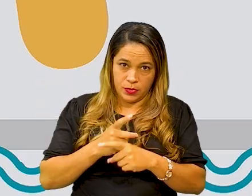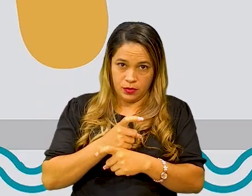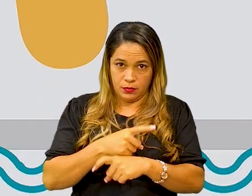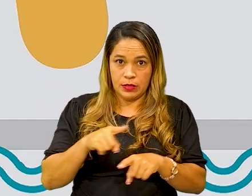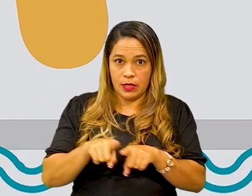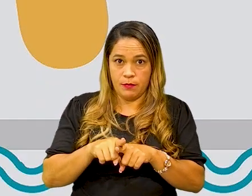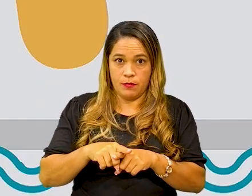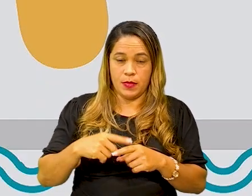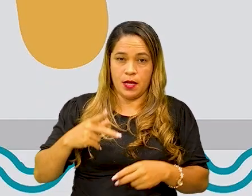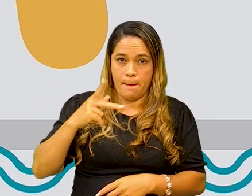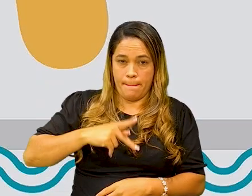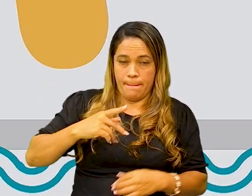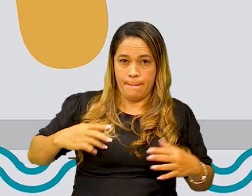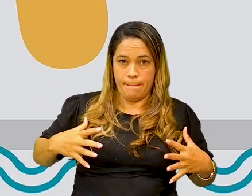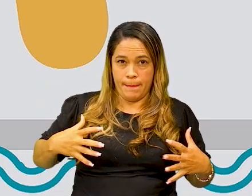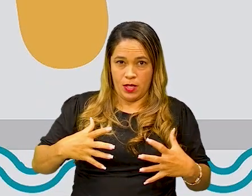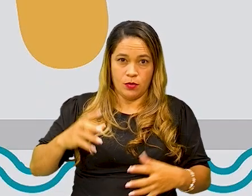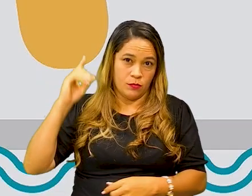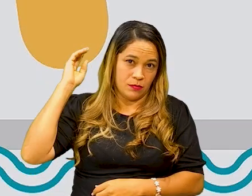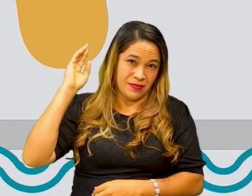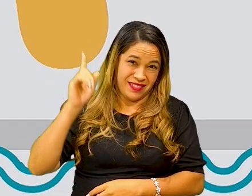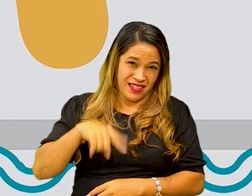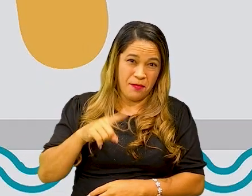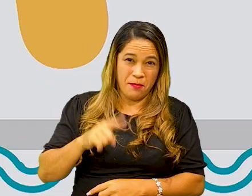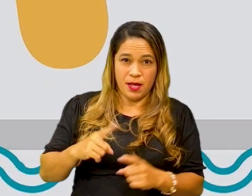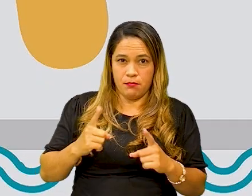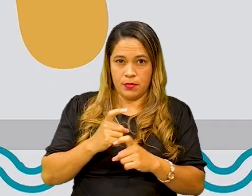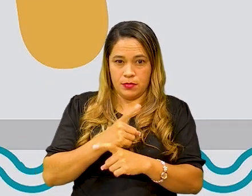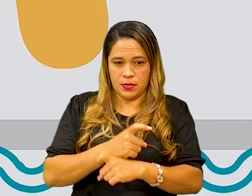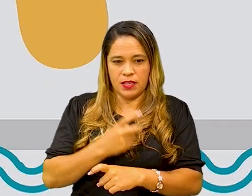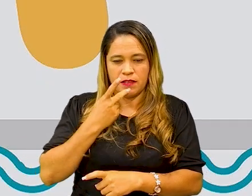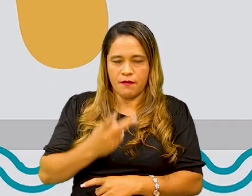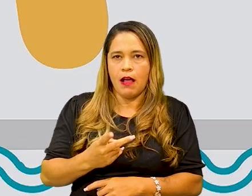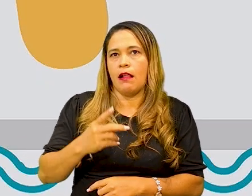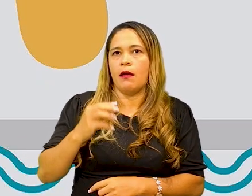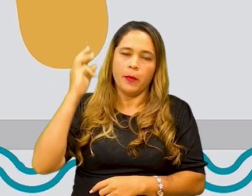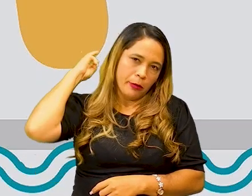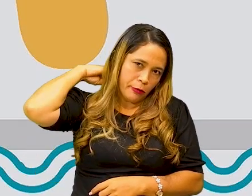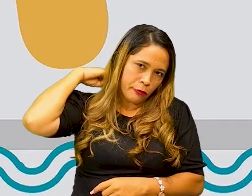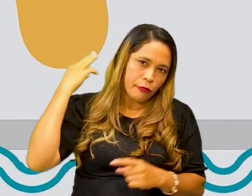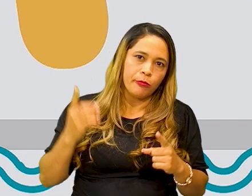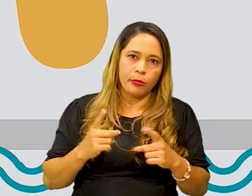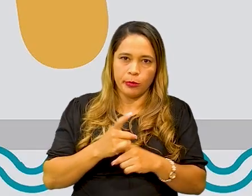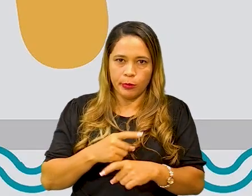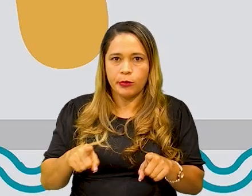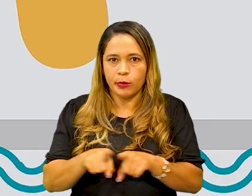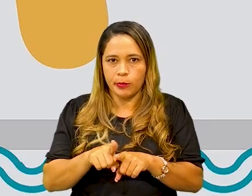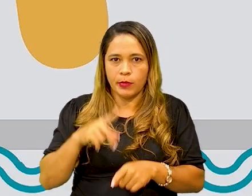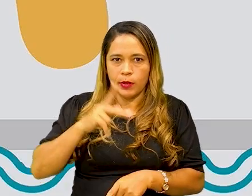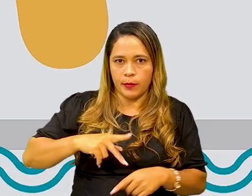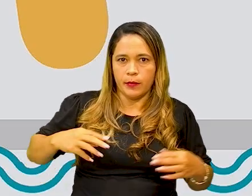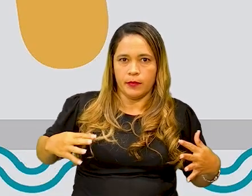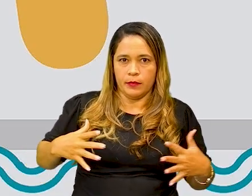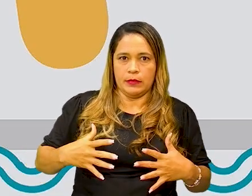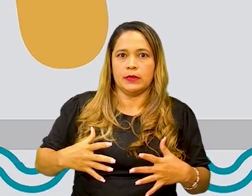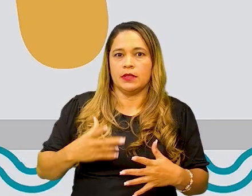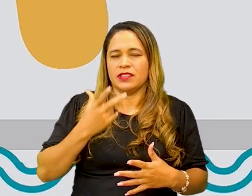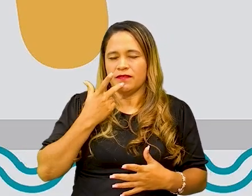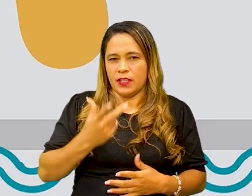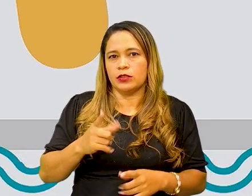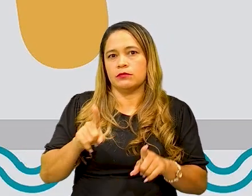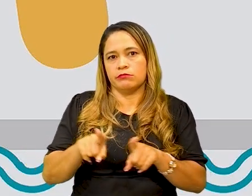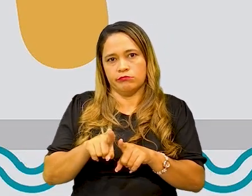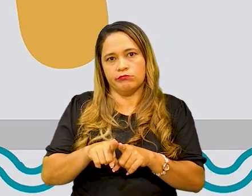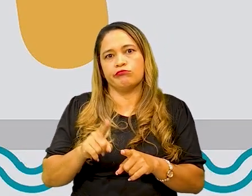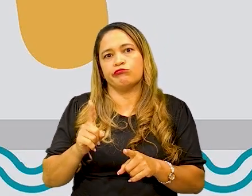pneumonia bacteriana. E vamos tomar cuidado porque a gente faz questão de falar meningite bacteriana e pneumonia bacteriana, porque essas doenças também